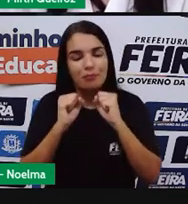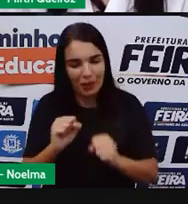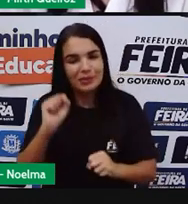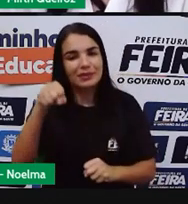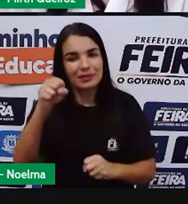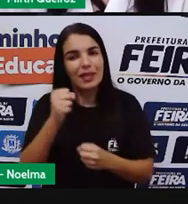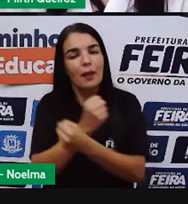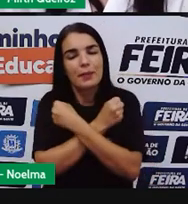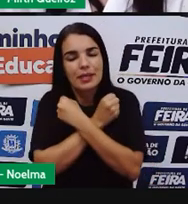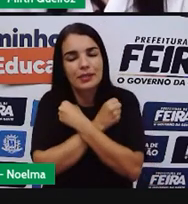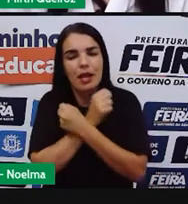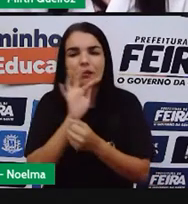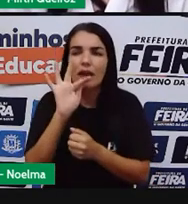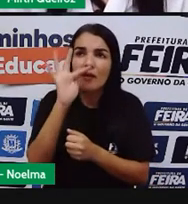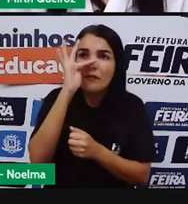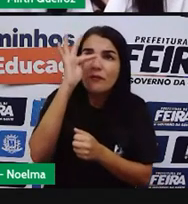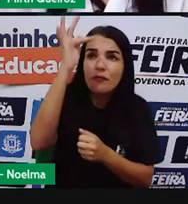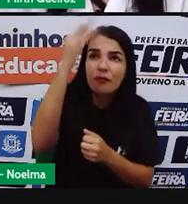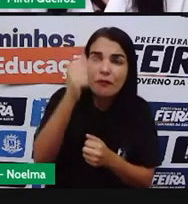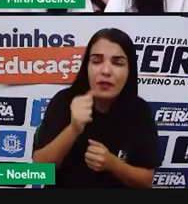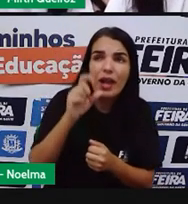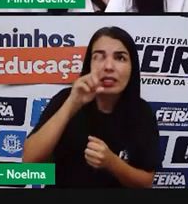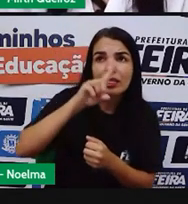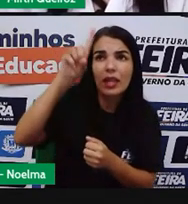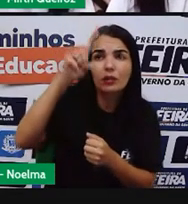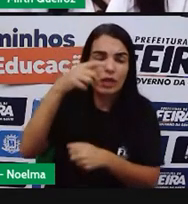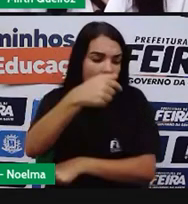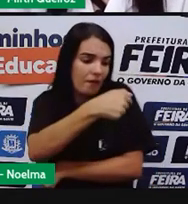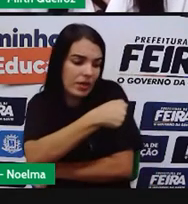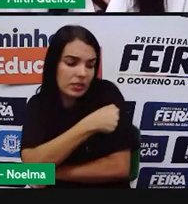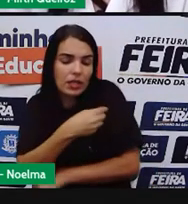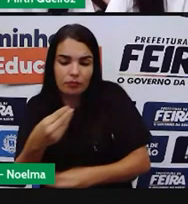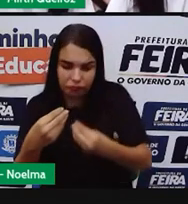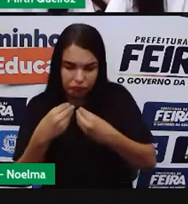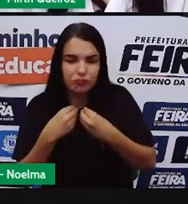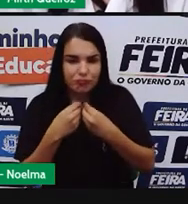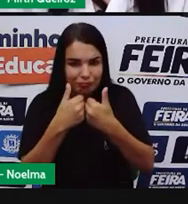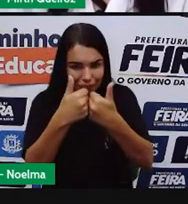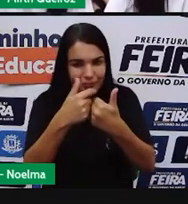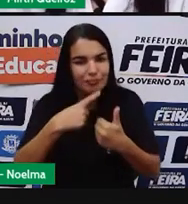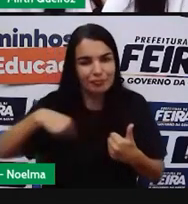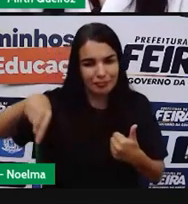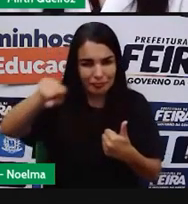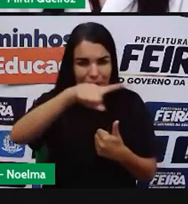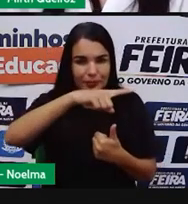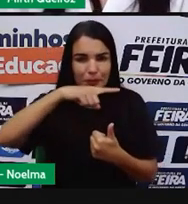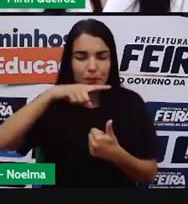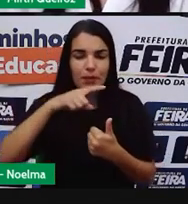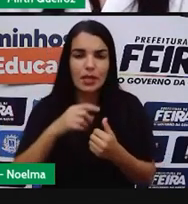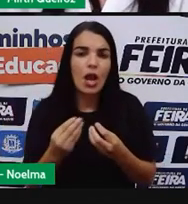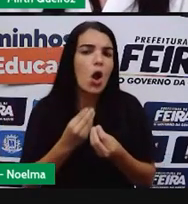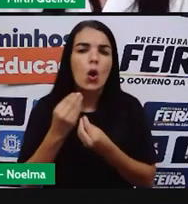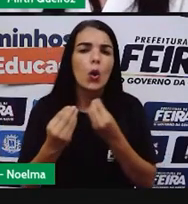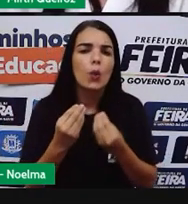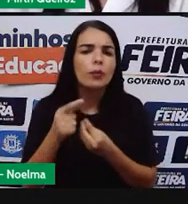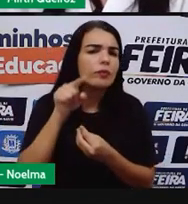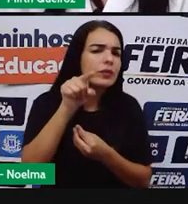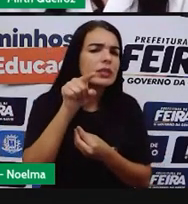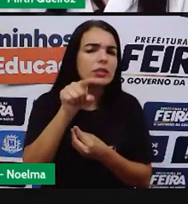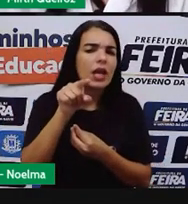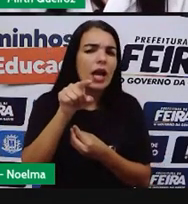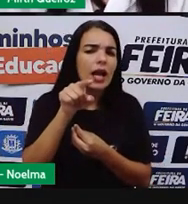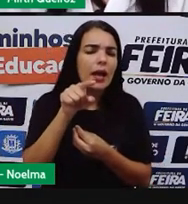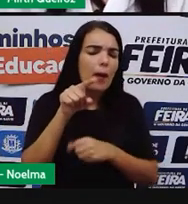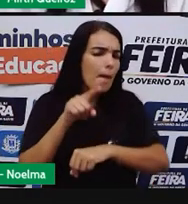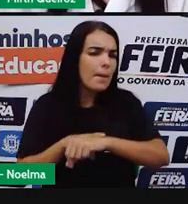para a gente. Com fé em Deus, a vacina vai trazer isso para a gente. Como foi para vocês